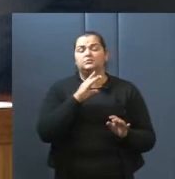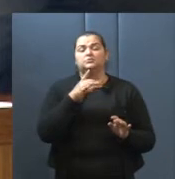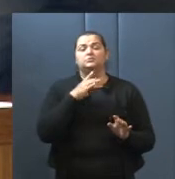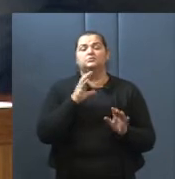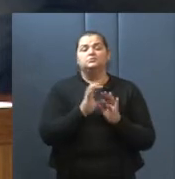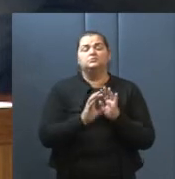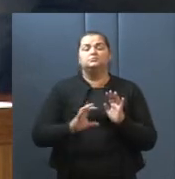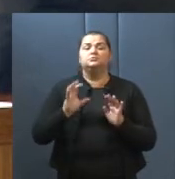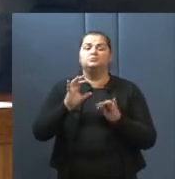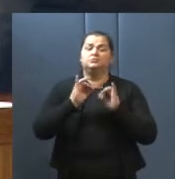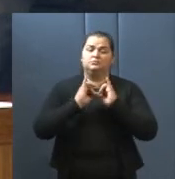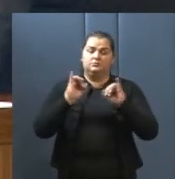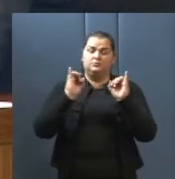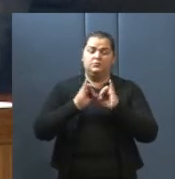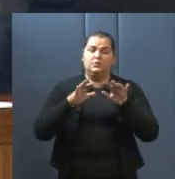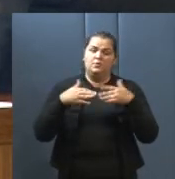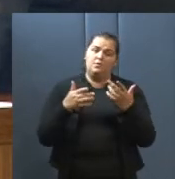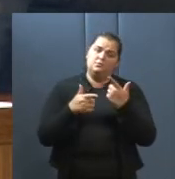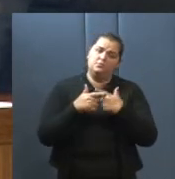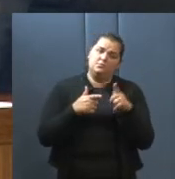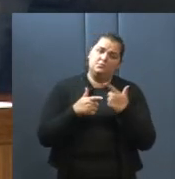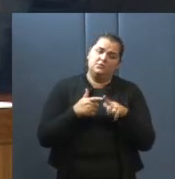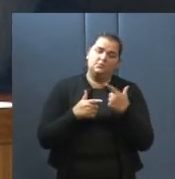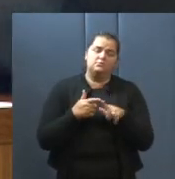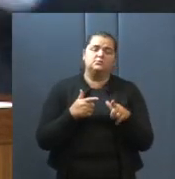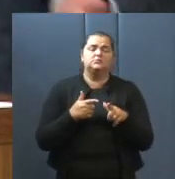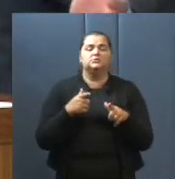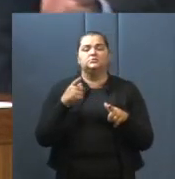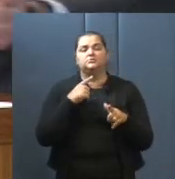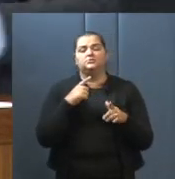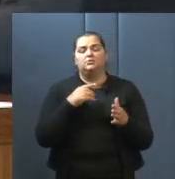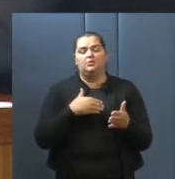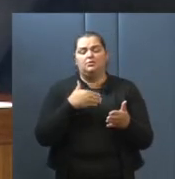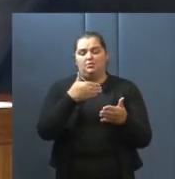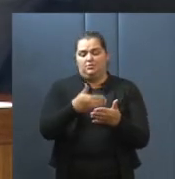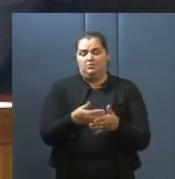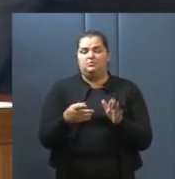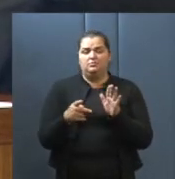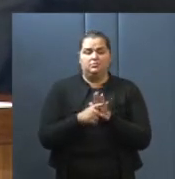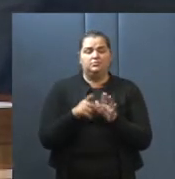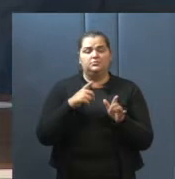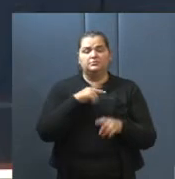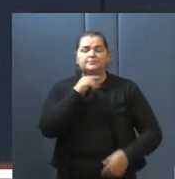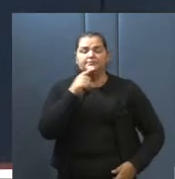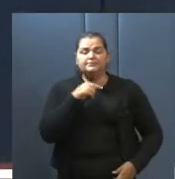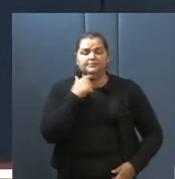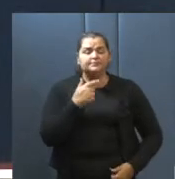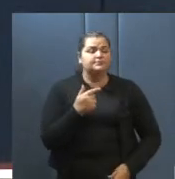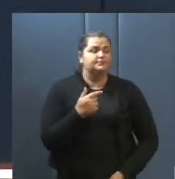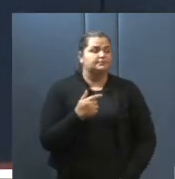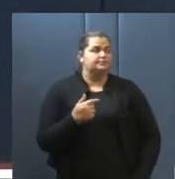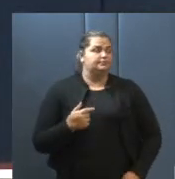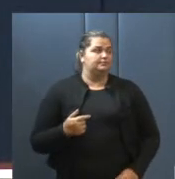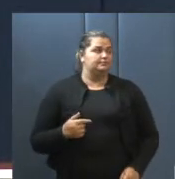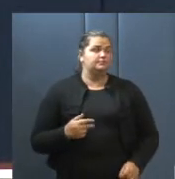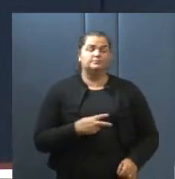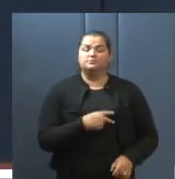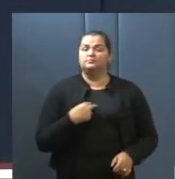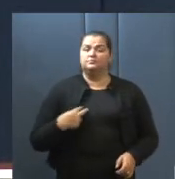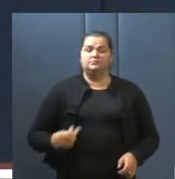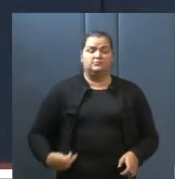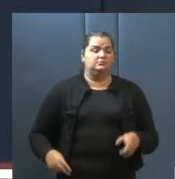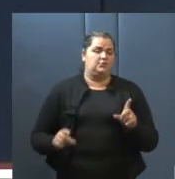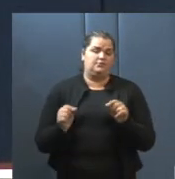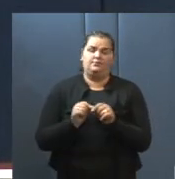hoc, informava quais eram os problemas de alerta avançado que nós íamos enfrentando. A China não